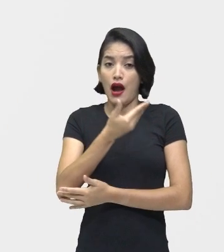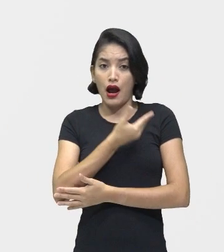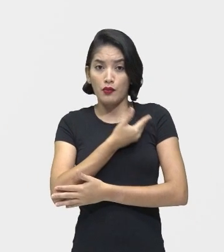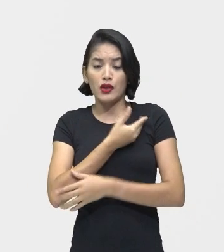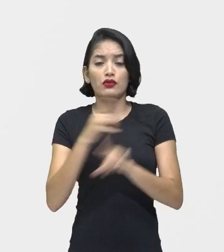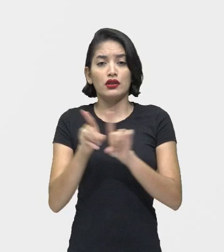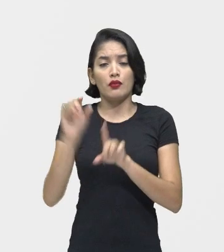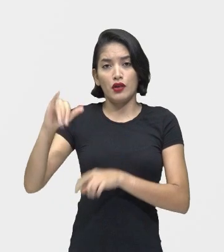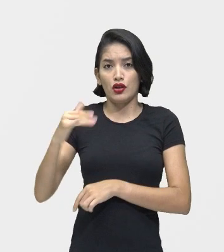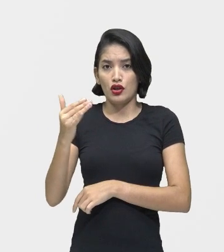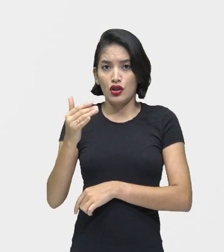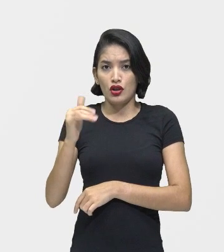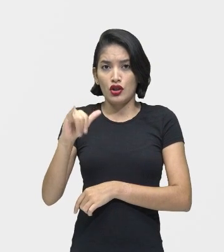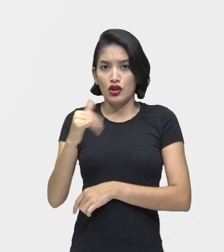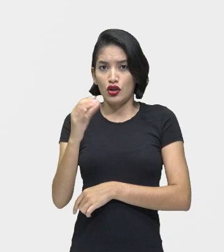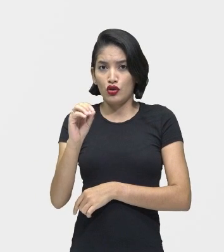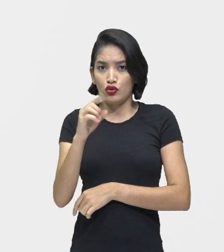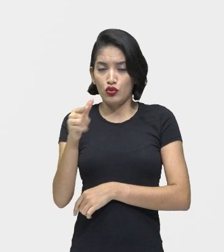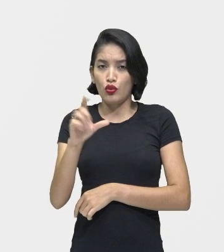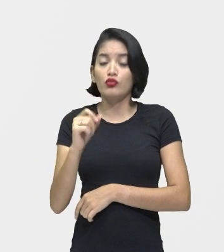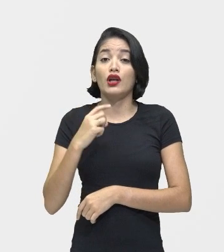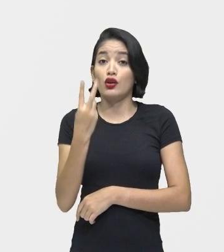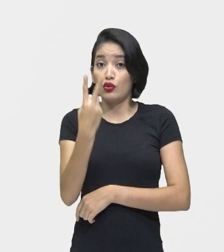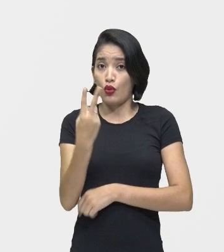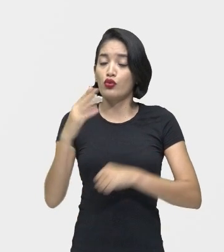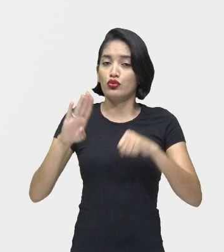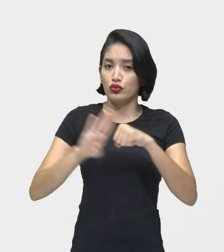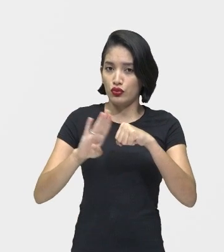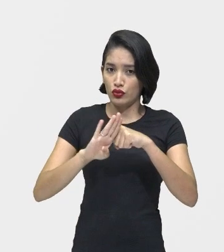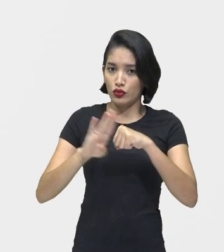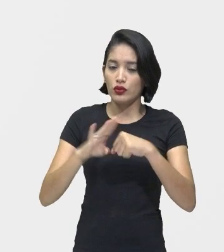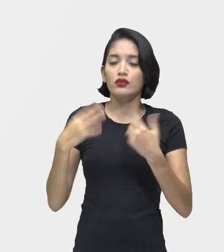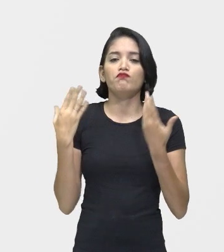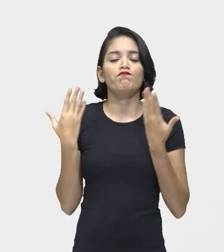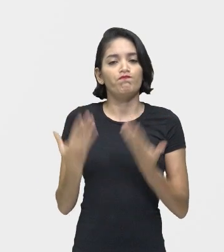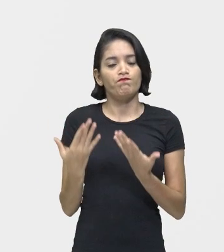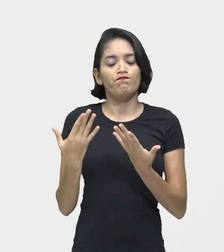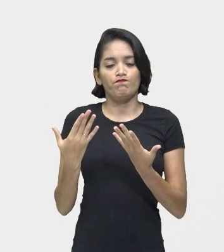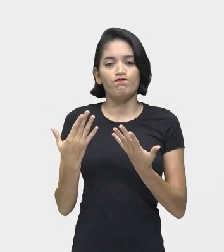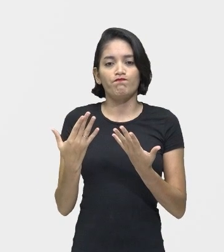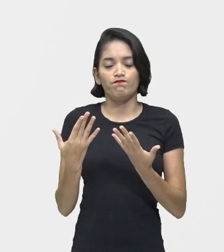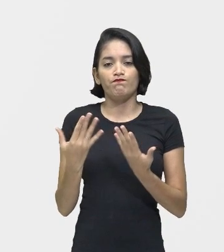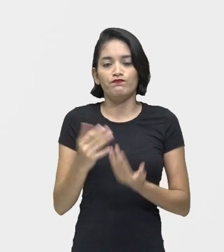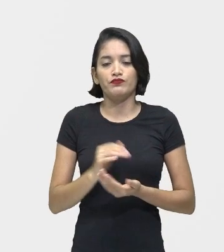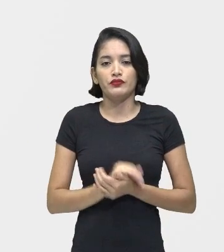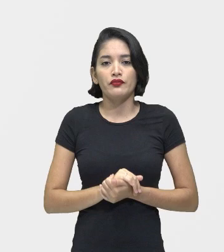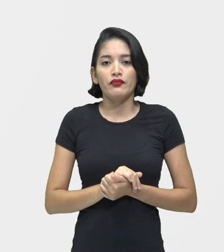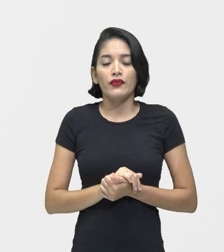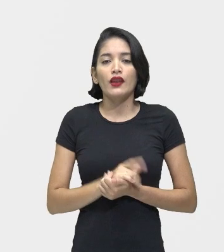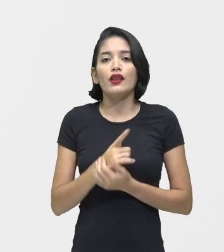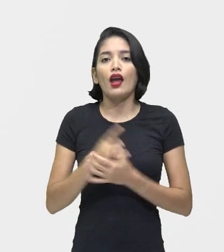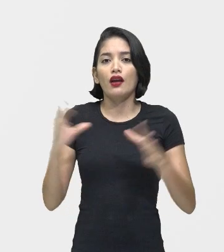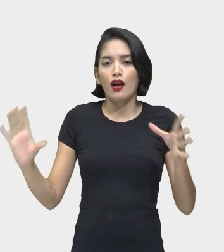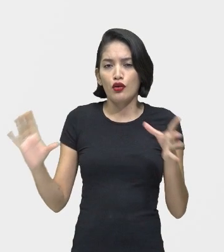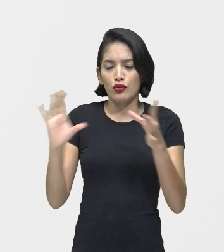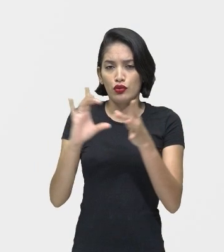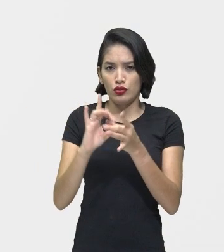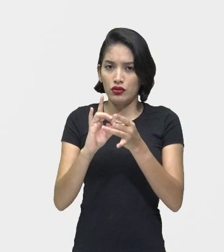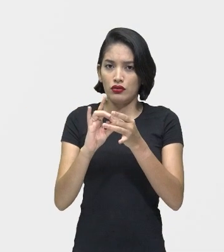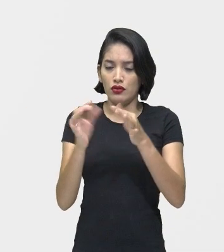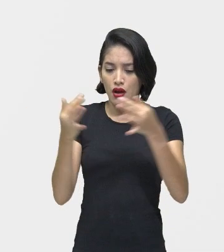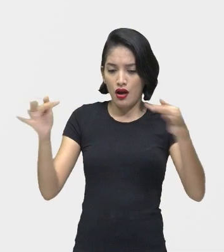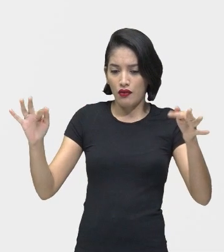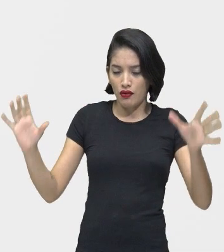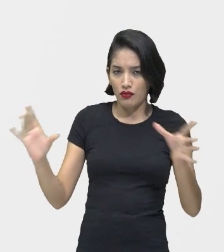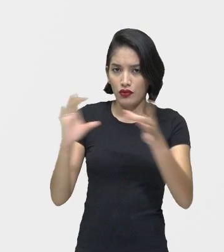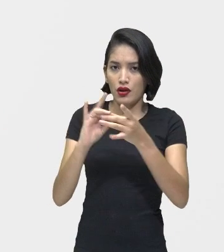por exemplo, né? Temos aí dois substantivos, então a gente vai estar fazendo a ligação aí da